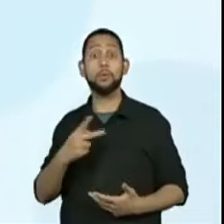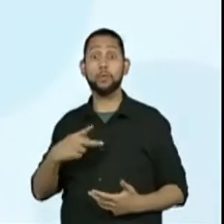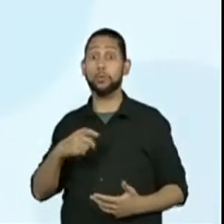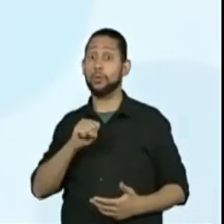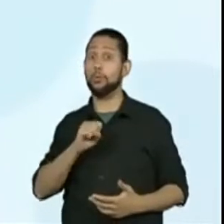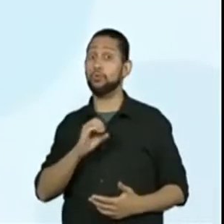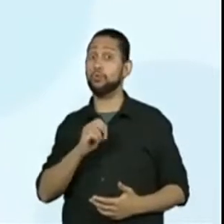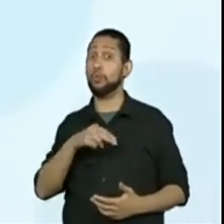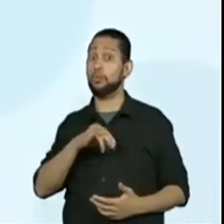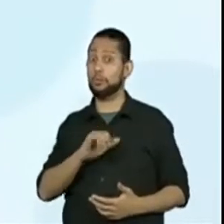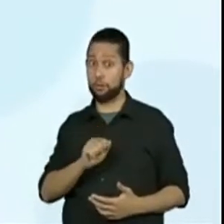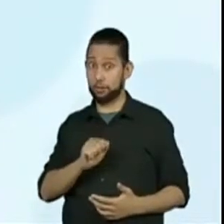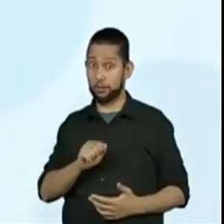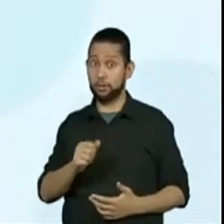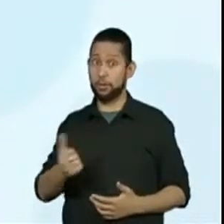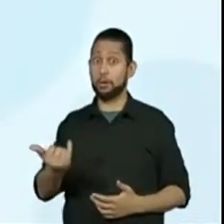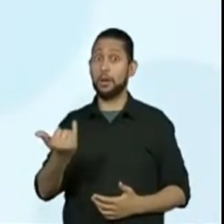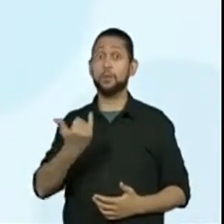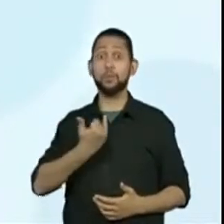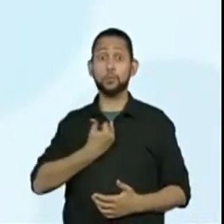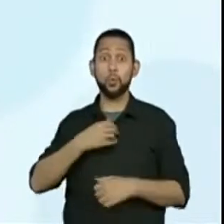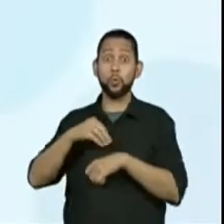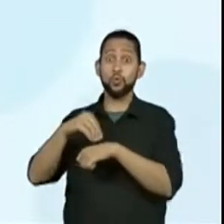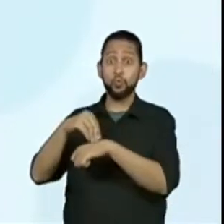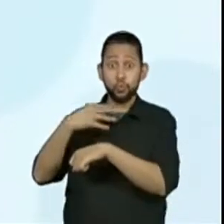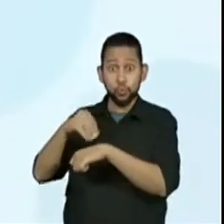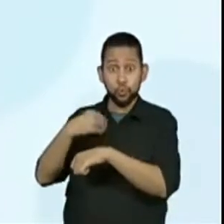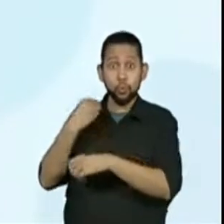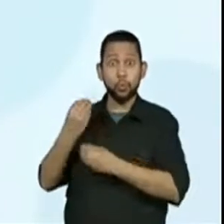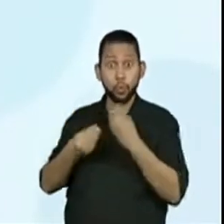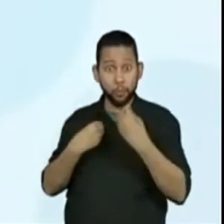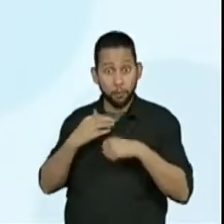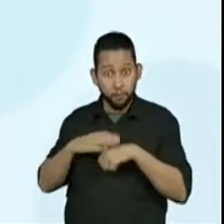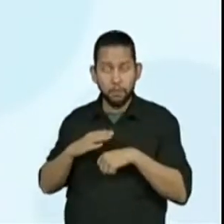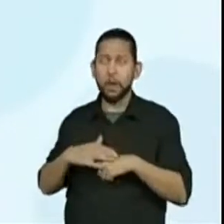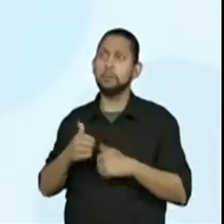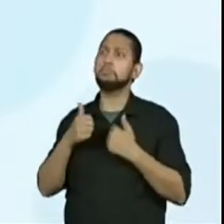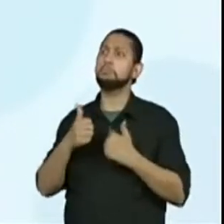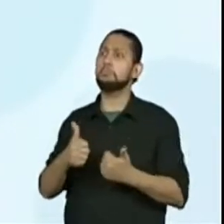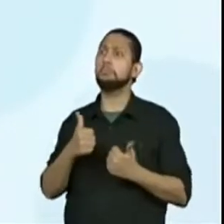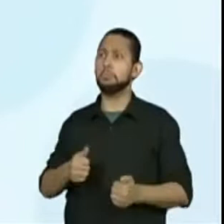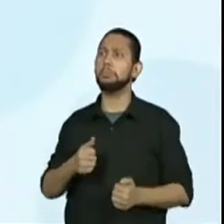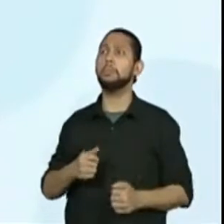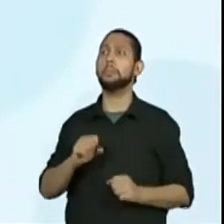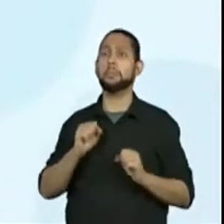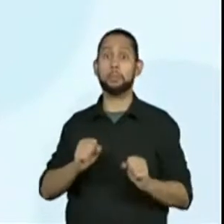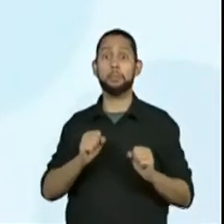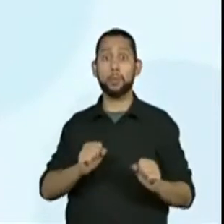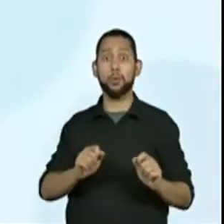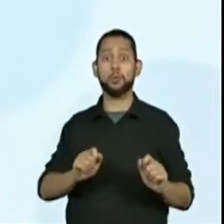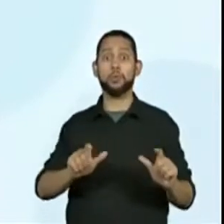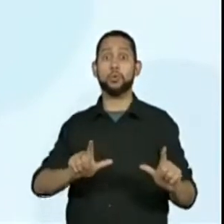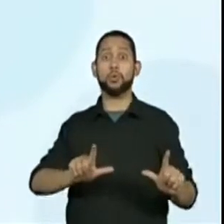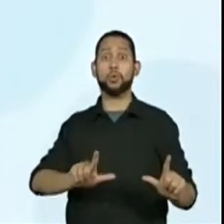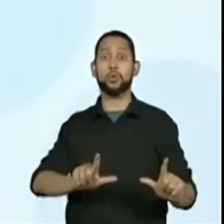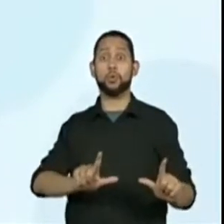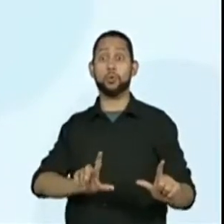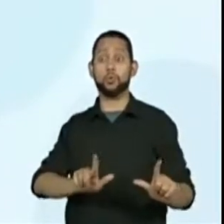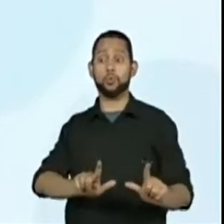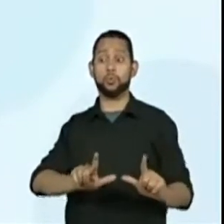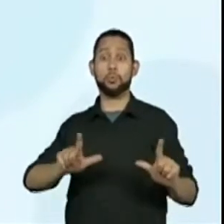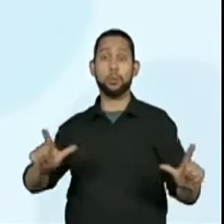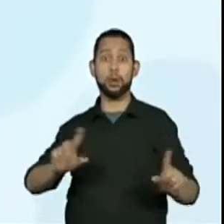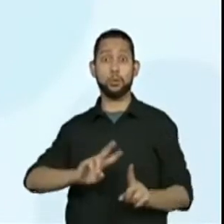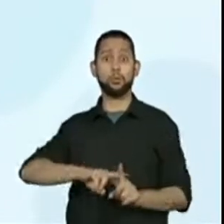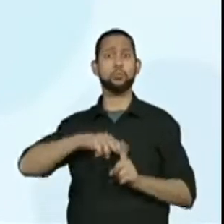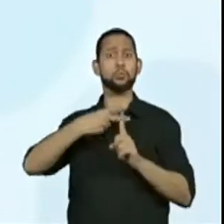está trazendo aí uma sugestão do que fazer, duplicar. Será que a gente vai duplicar?